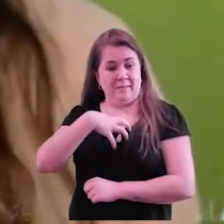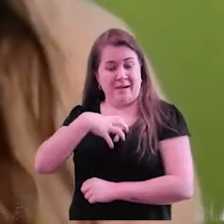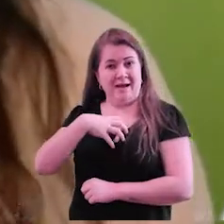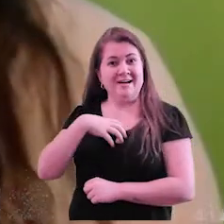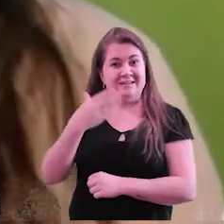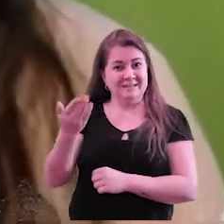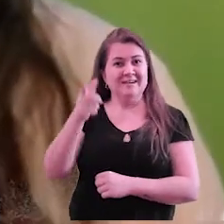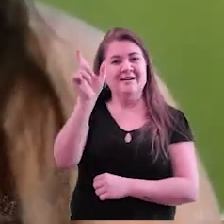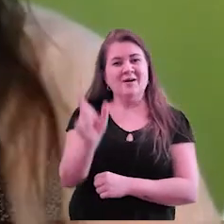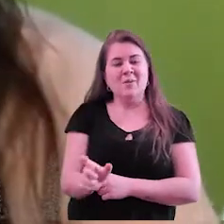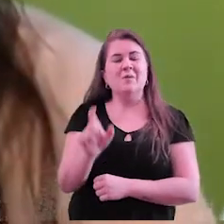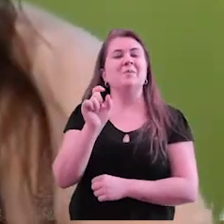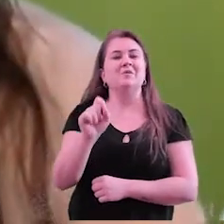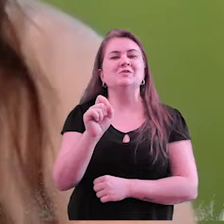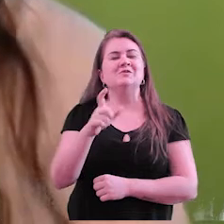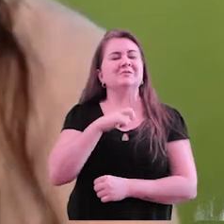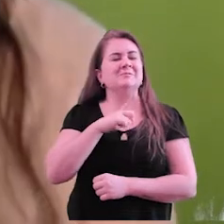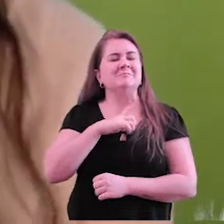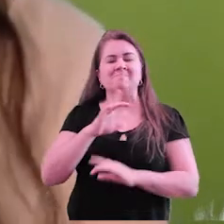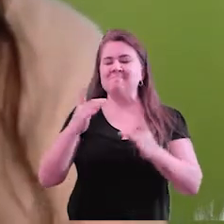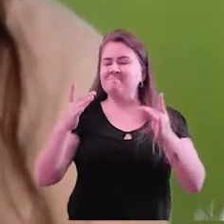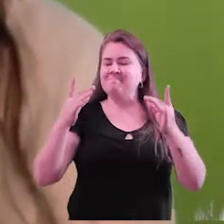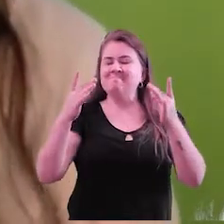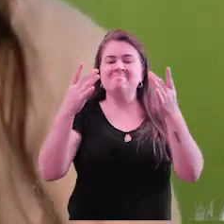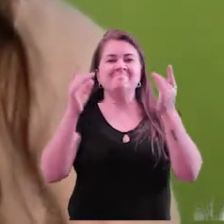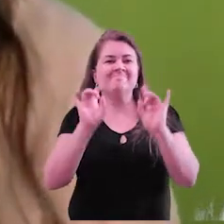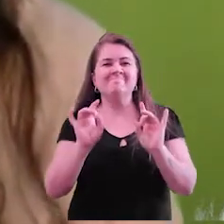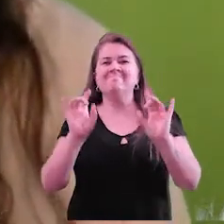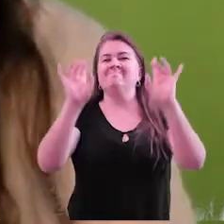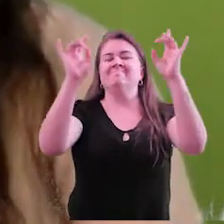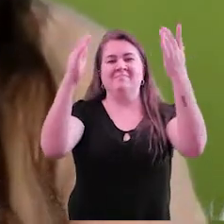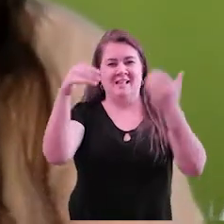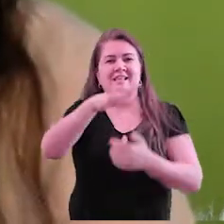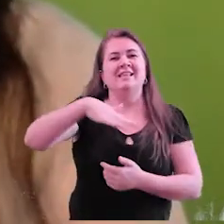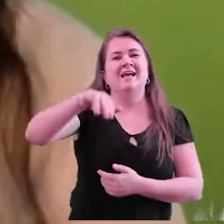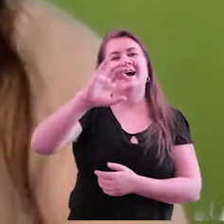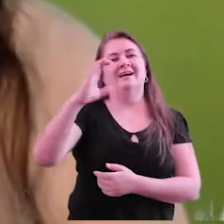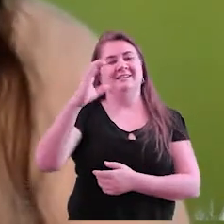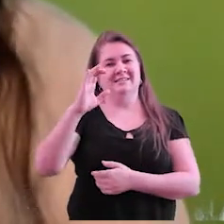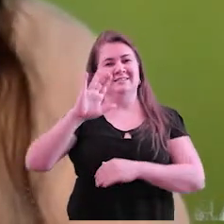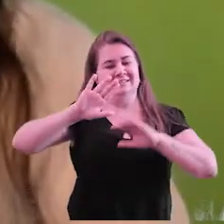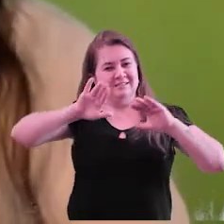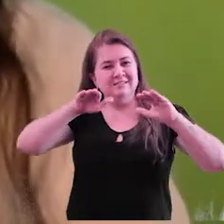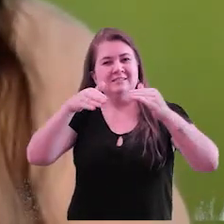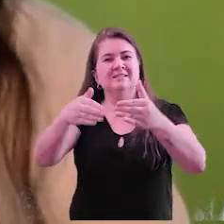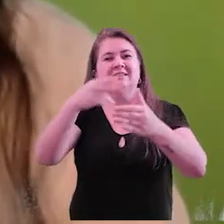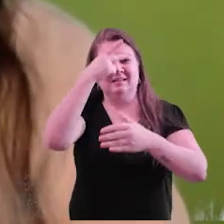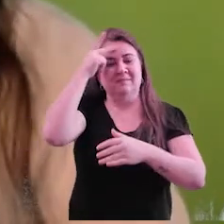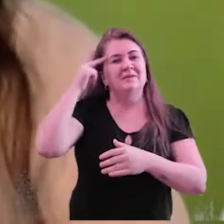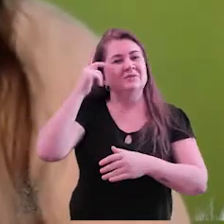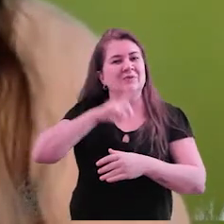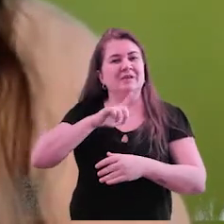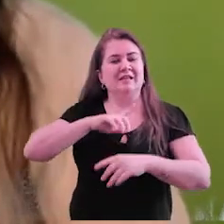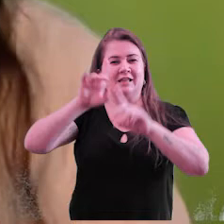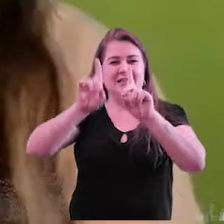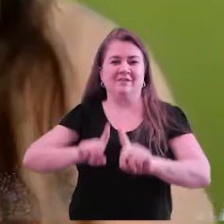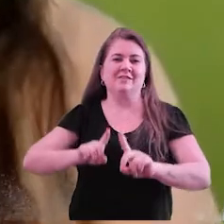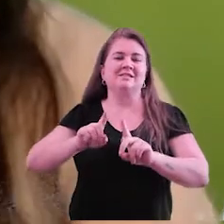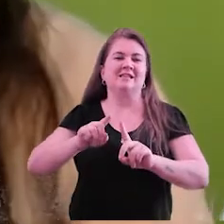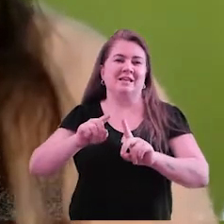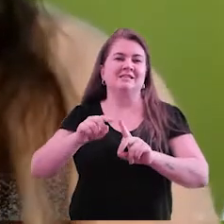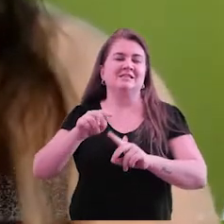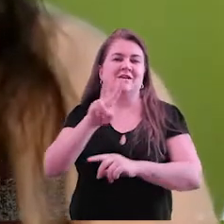ciência, especificamente voltada para os públicos com deficiência visual. Então, fiquei muito feliz de vê-lo aqui online com a gente, estou muito